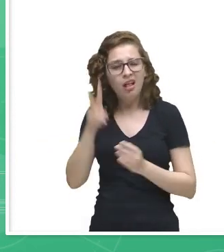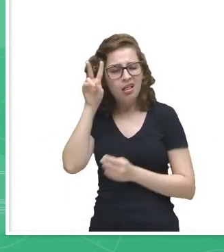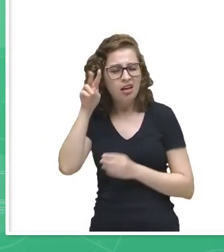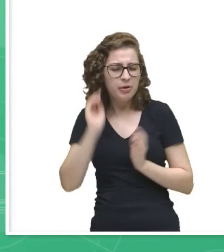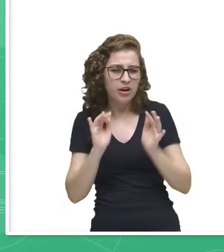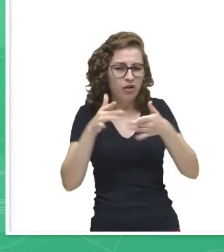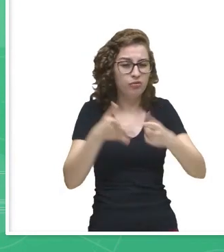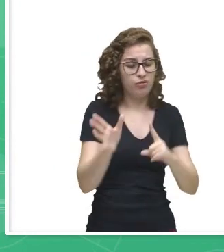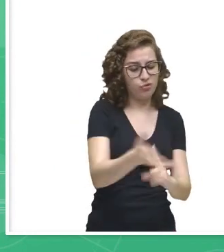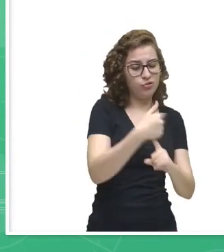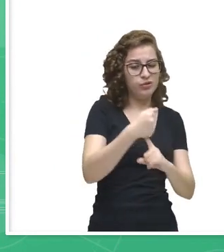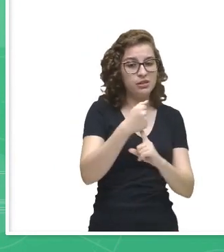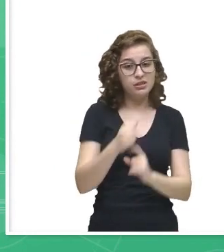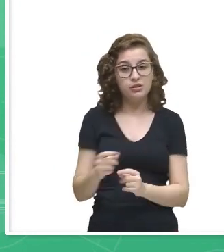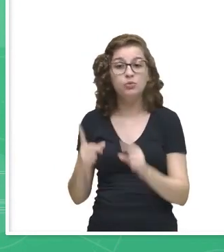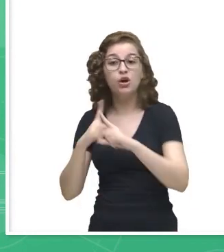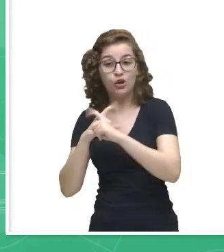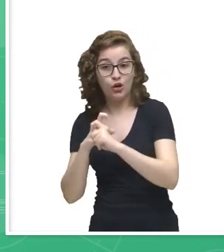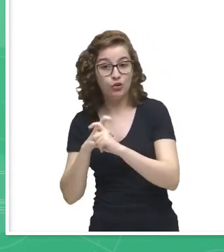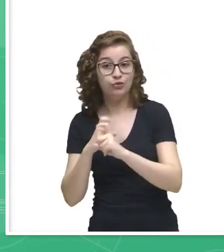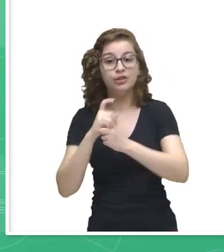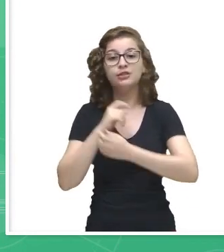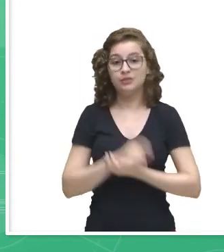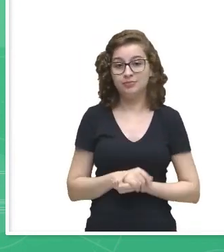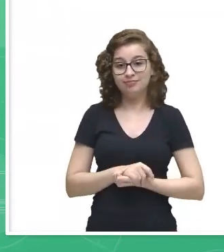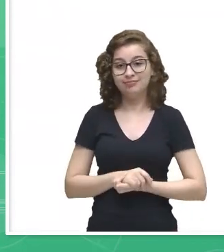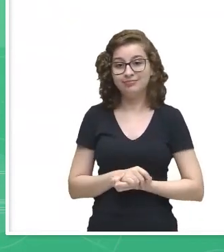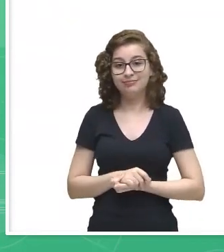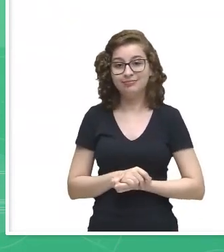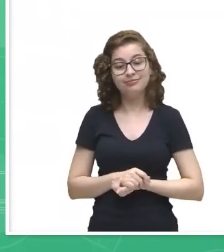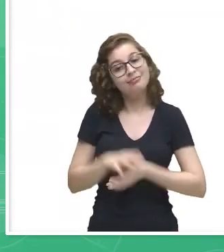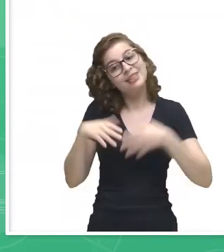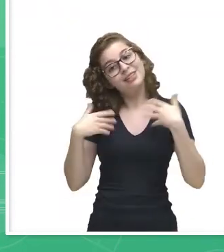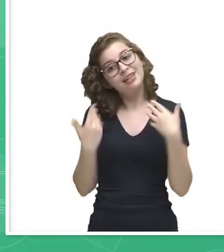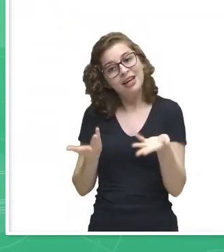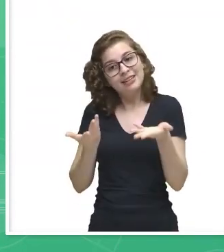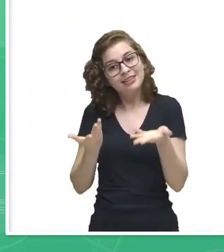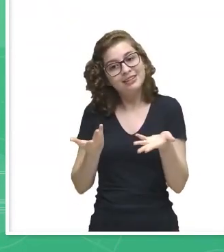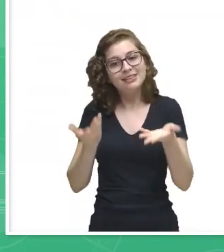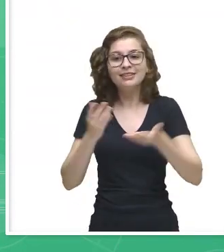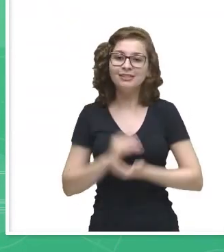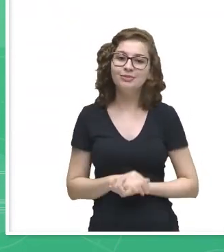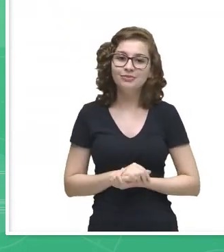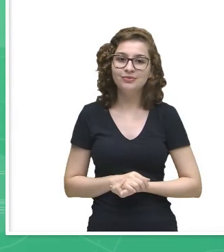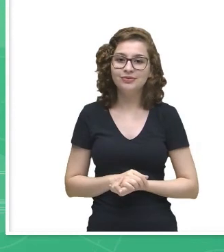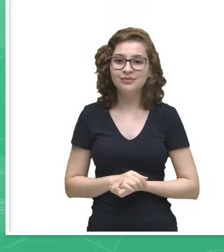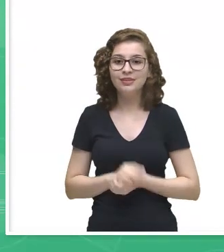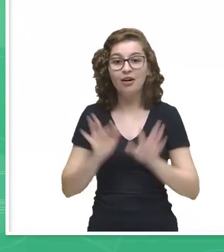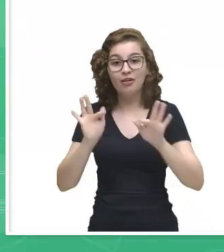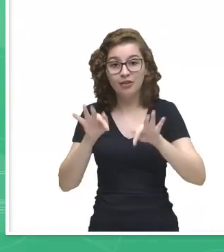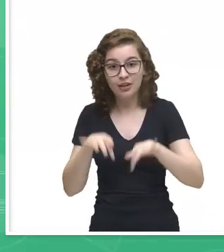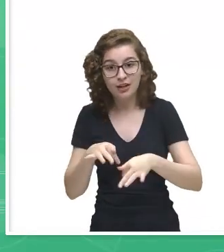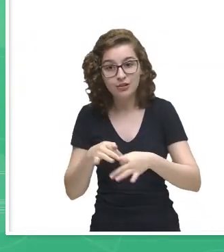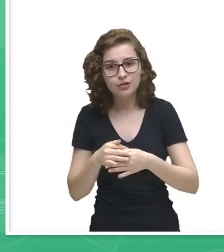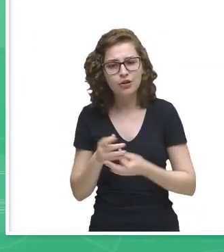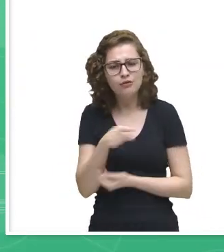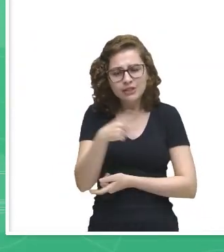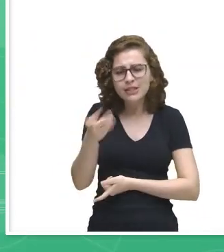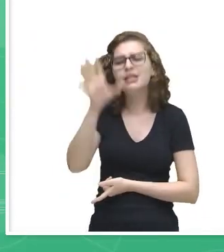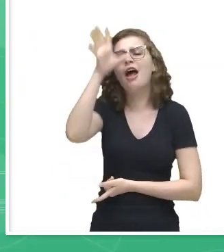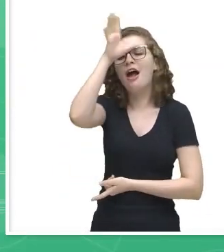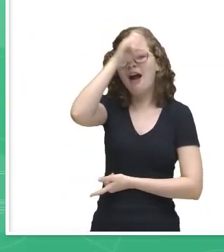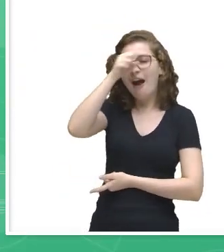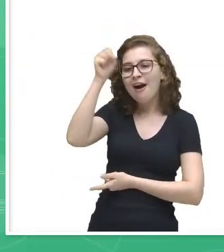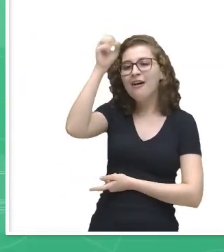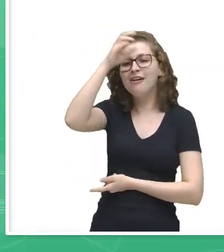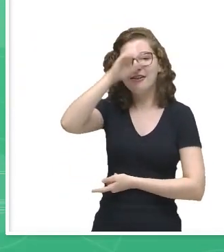pelo fascismo. Então é isso, alunos. Espero que vocês tenham aprendido bastante nesse